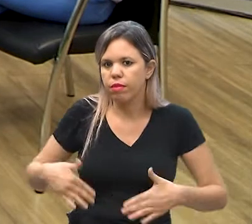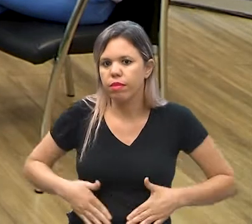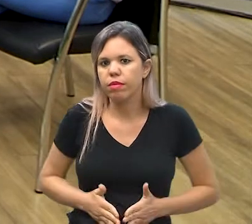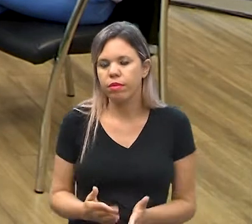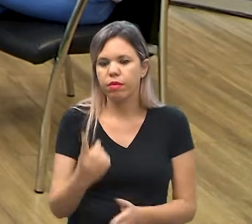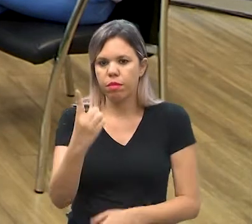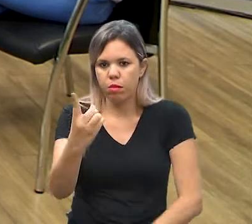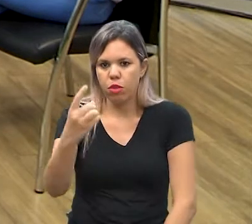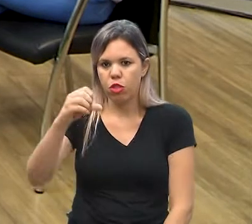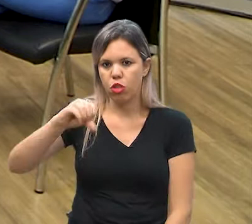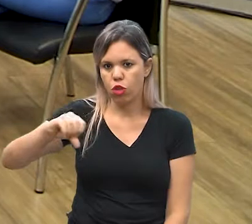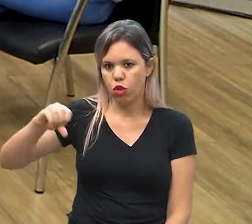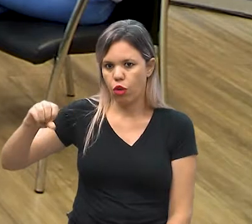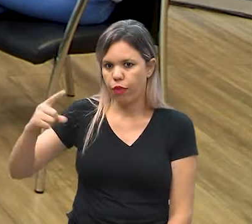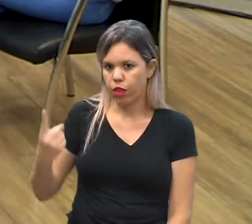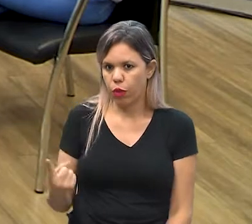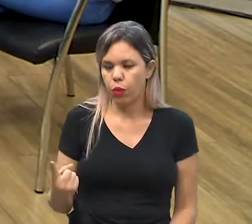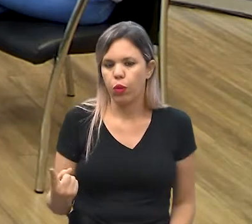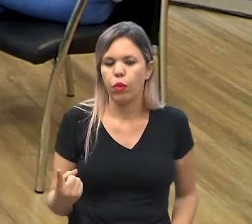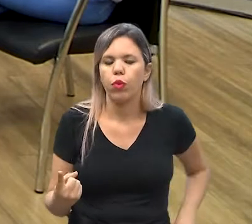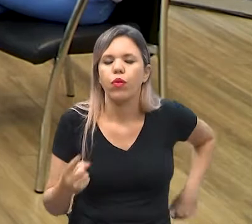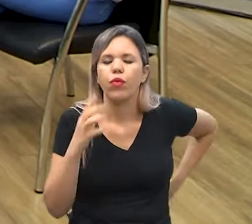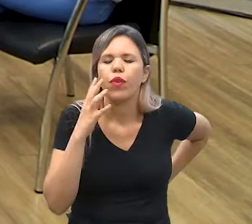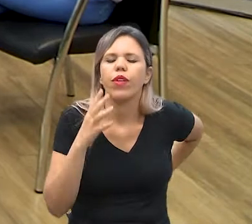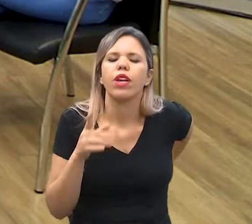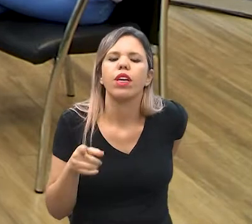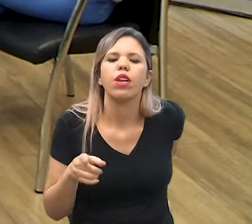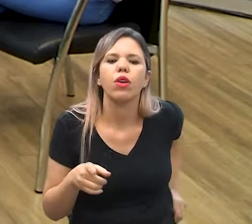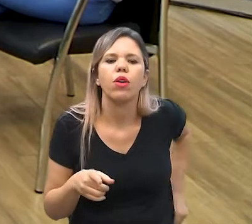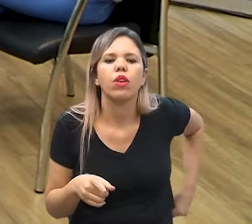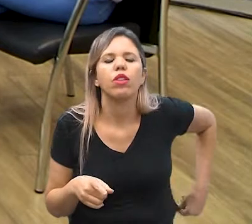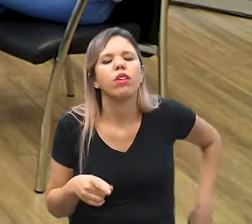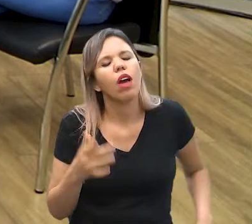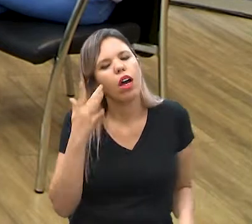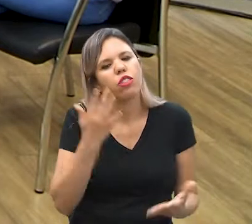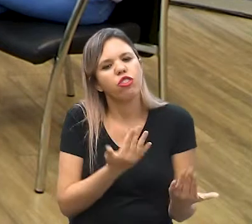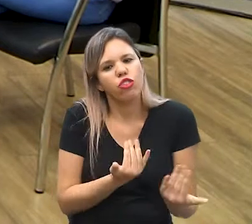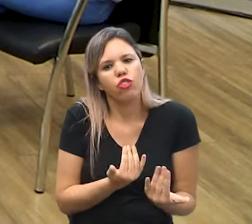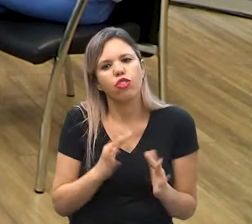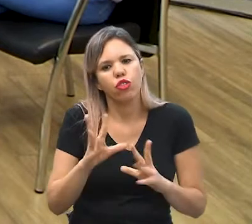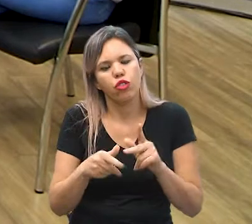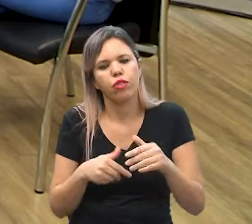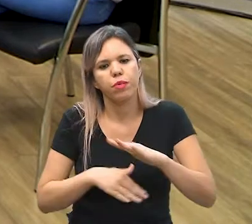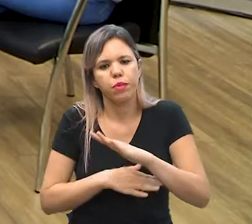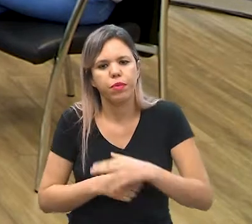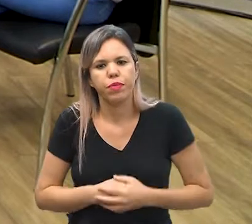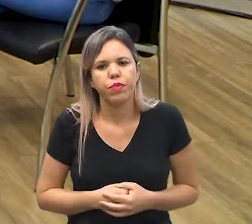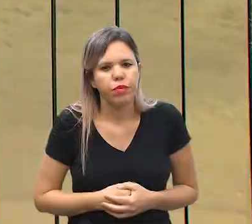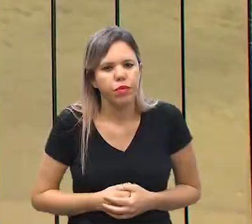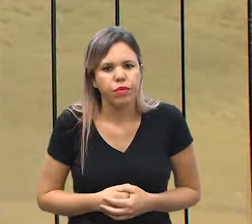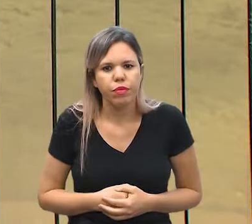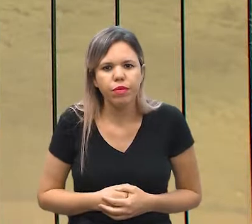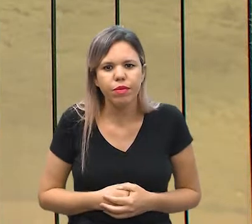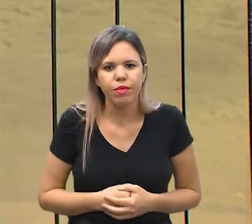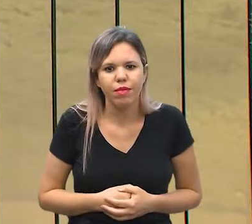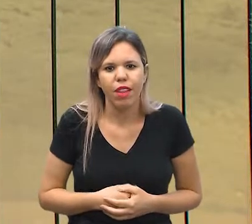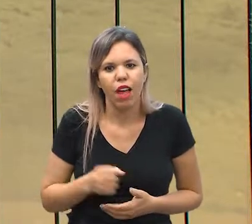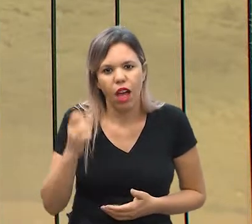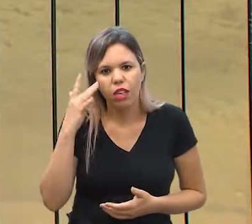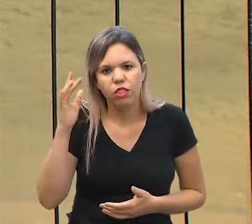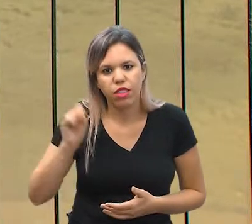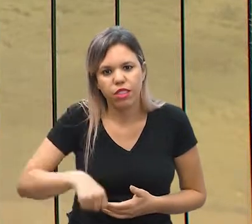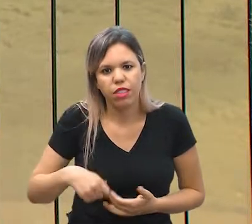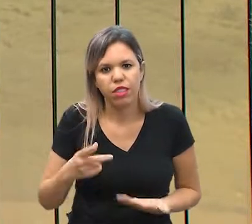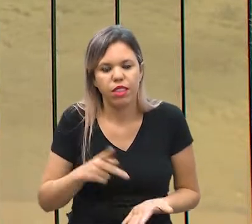em 1991, em fevereiro. Creio que é a mais jovem do Legislativo, né? Creio que sim.